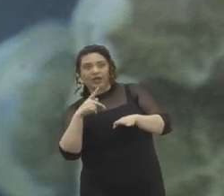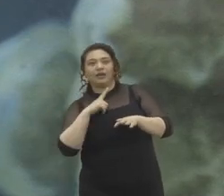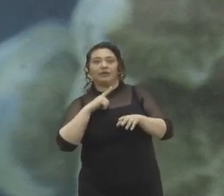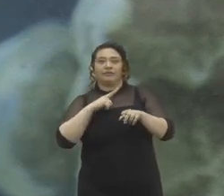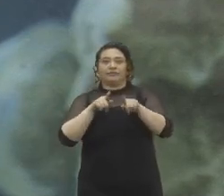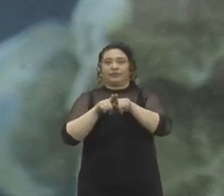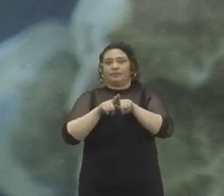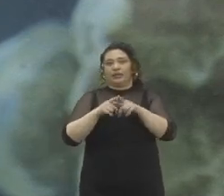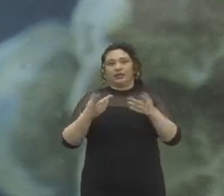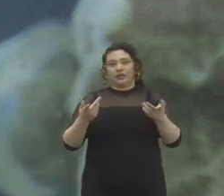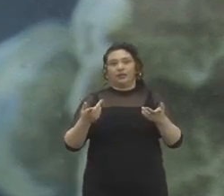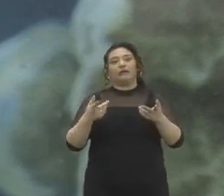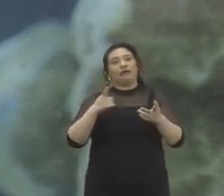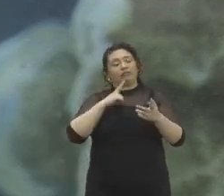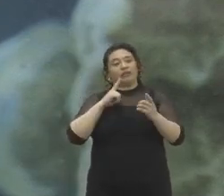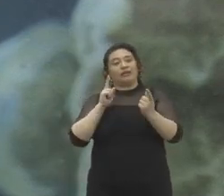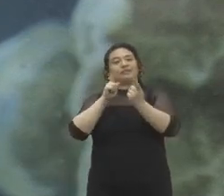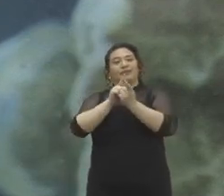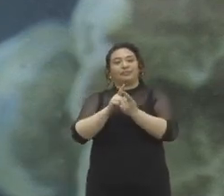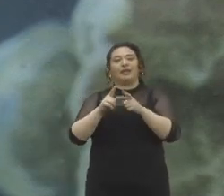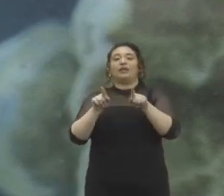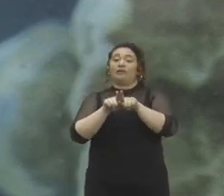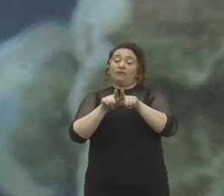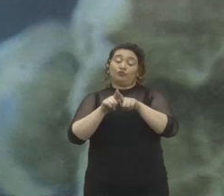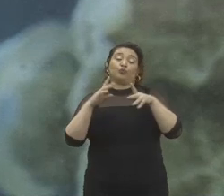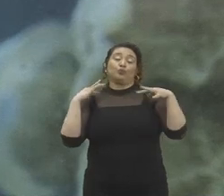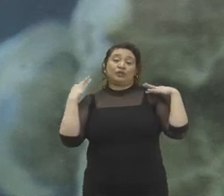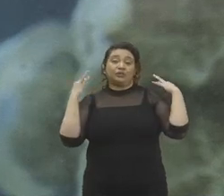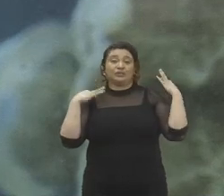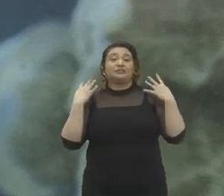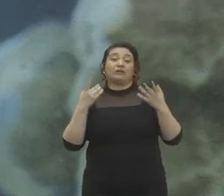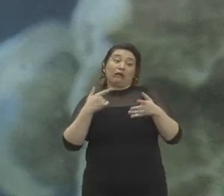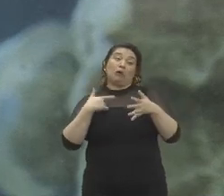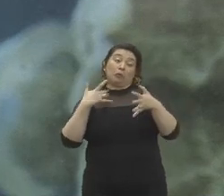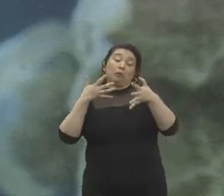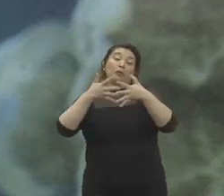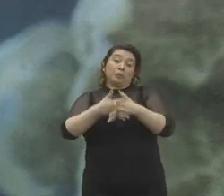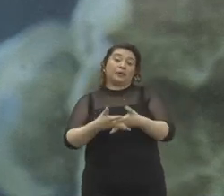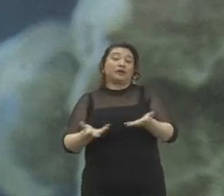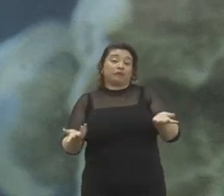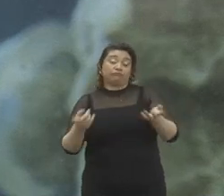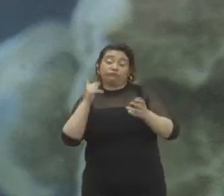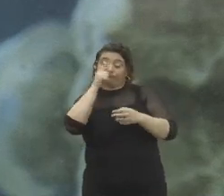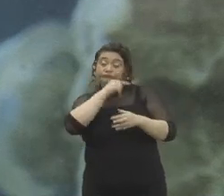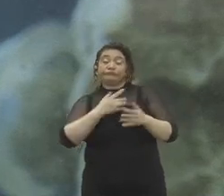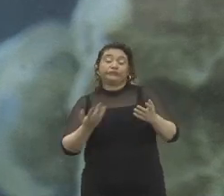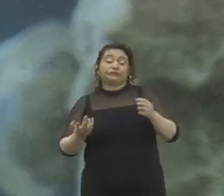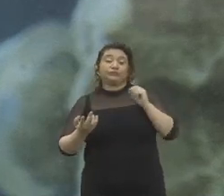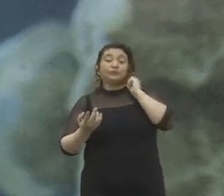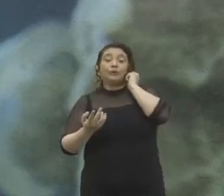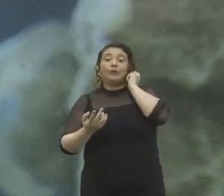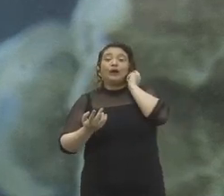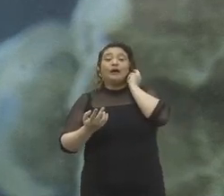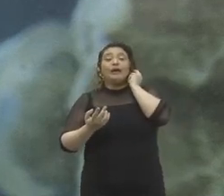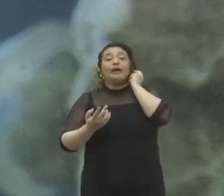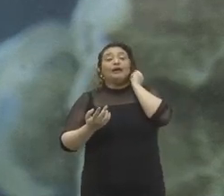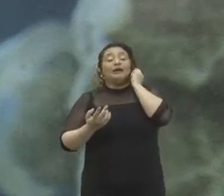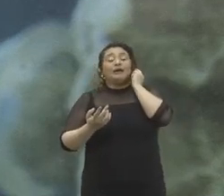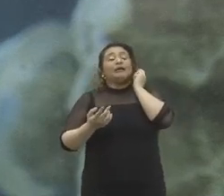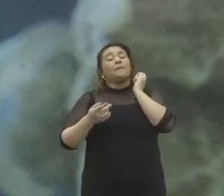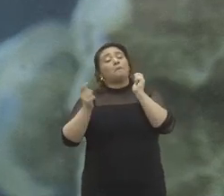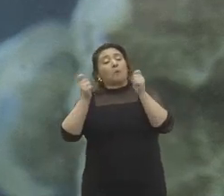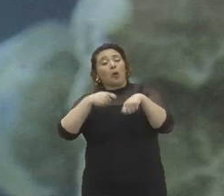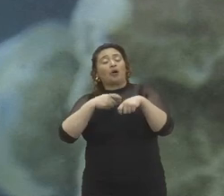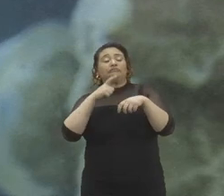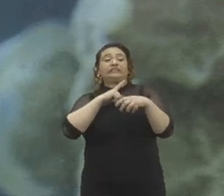gaiola que também atende pelo nome de turista então é é complicado né Eu é é um é obviamente é uma interferência no